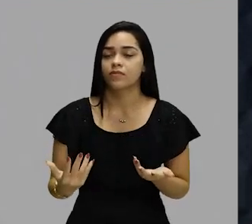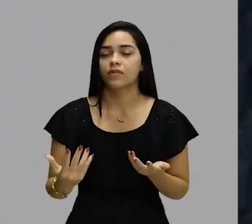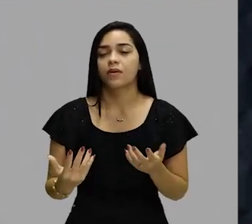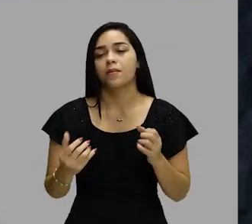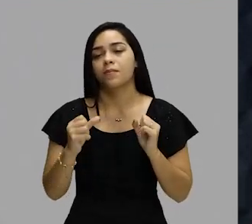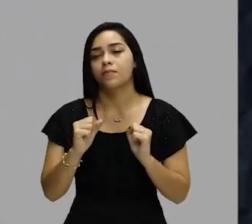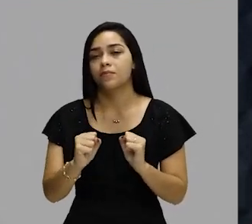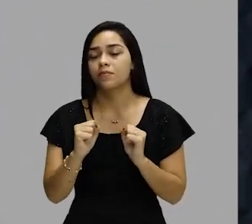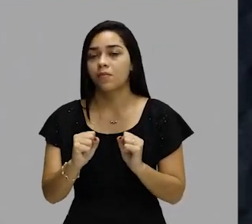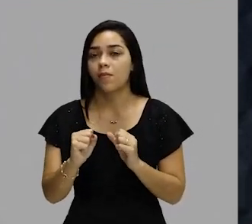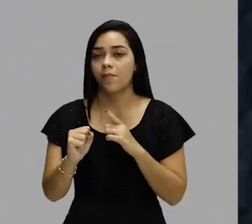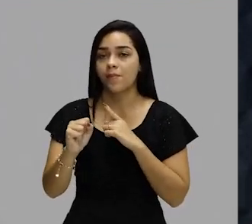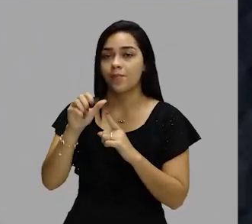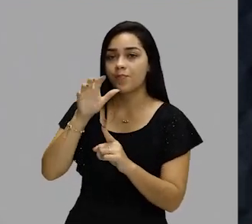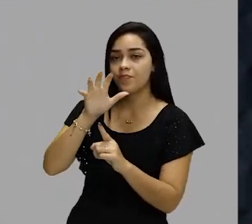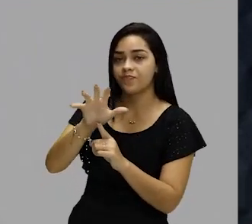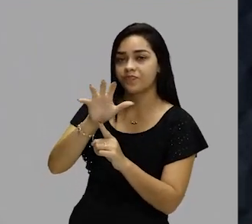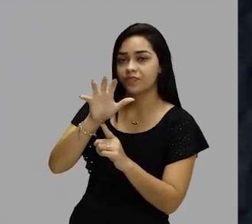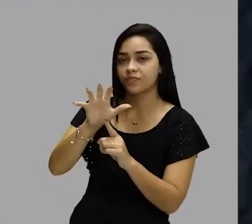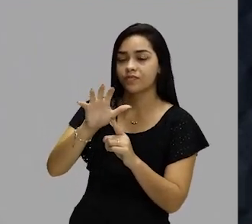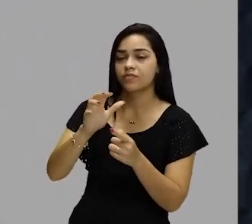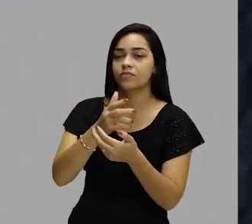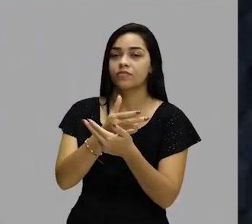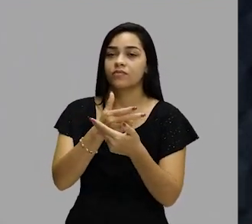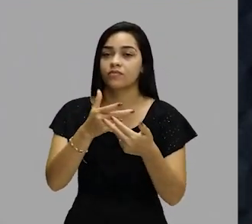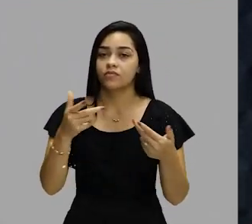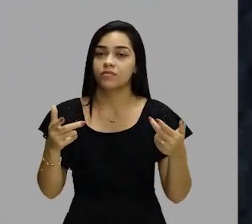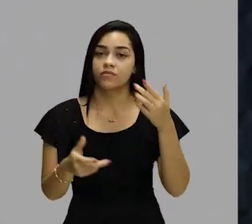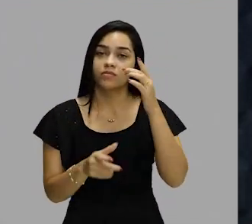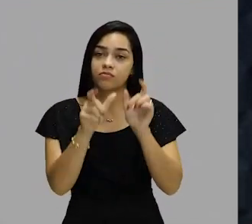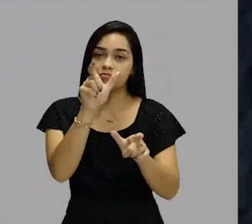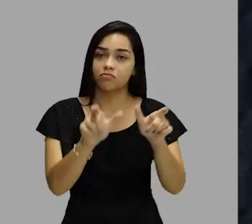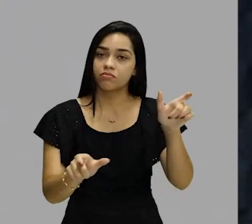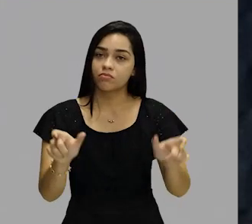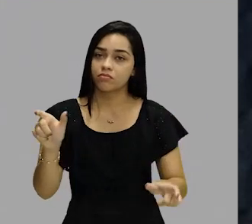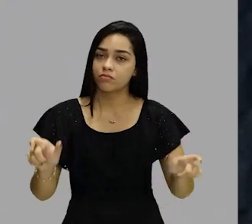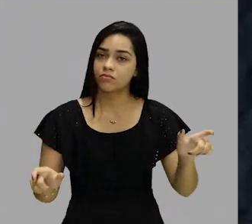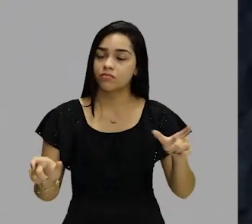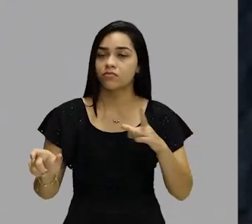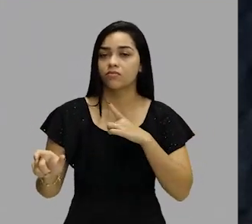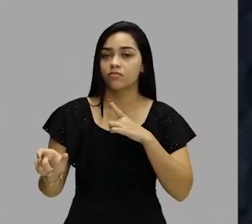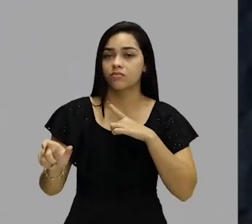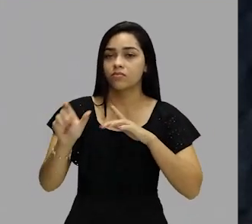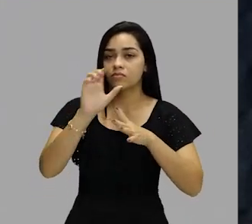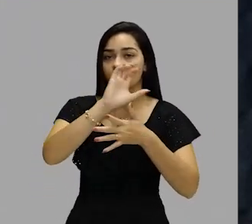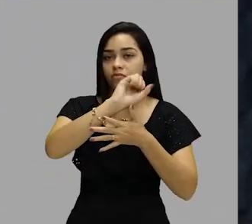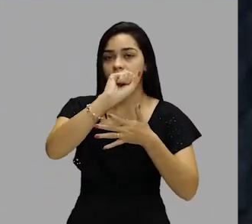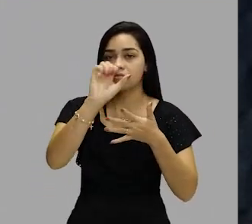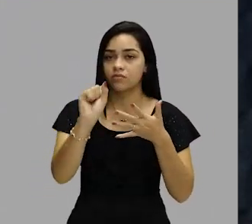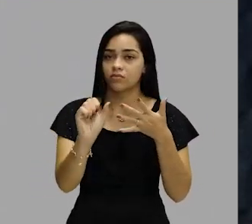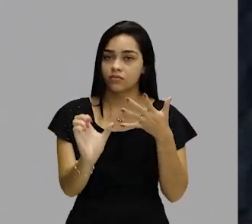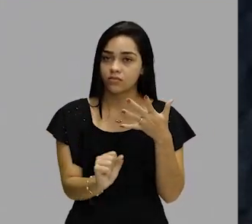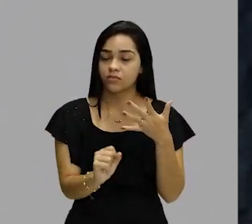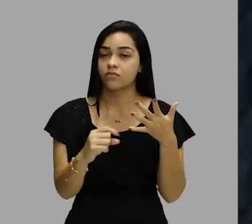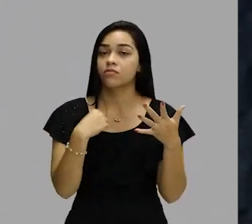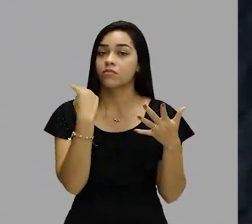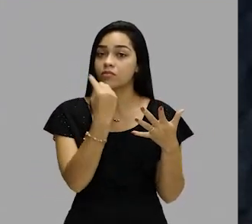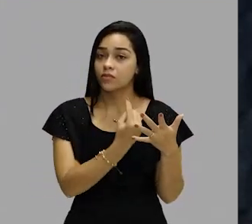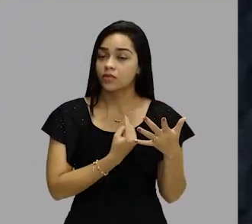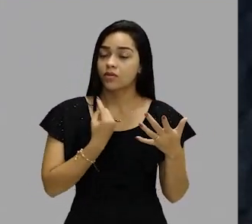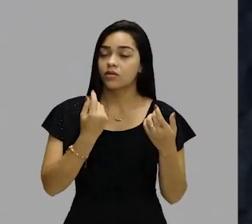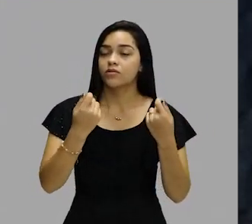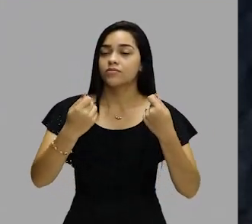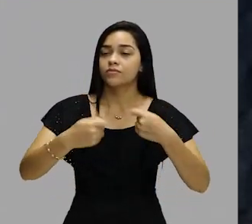eles podem afetar os vários indivíduos que fazem parte da cadeia alimentar. Então, nós